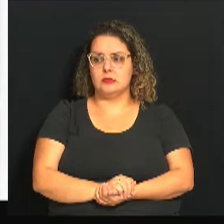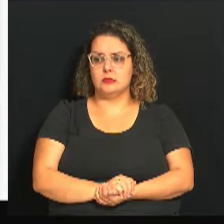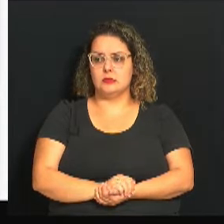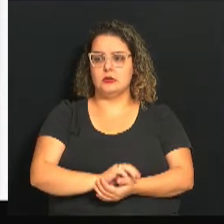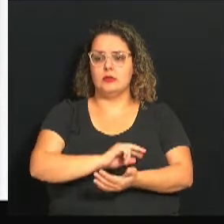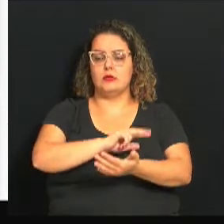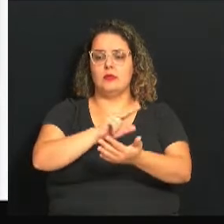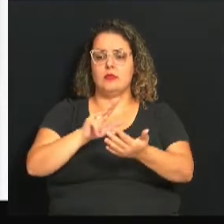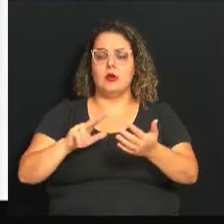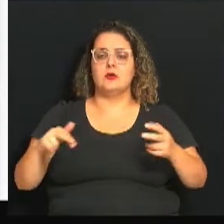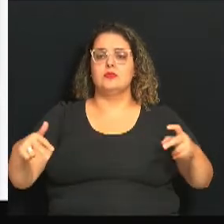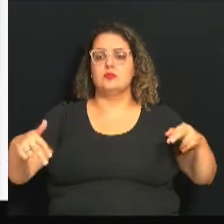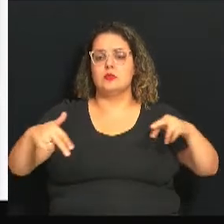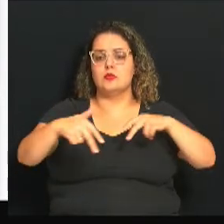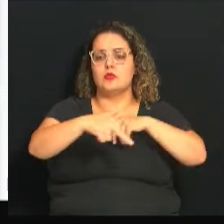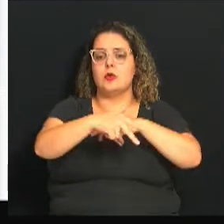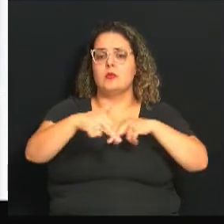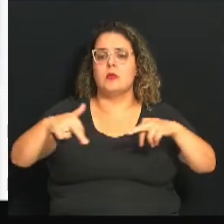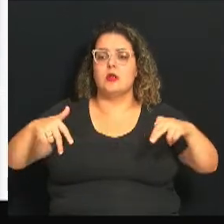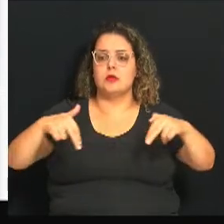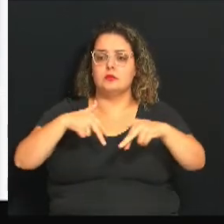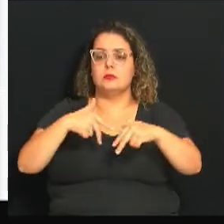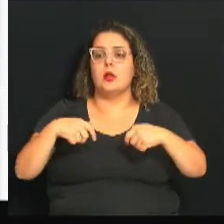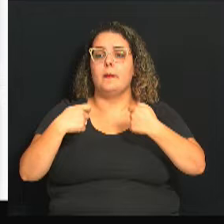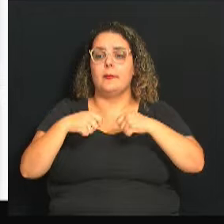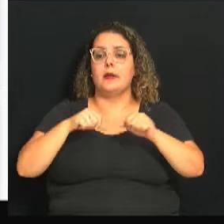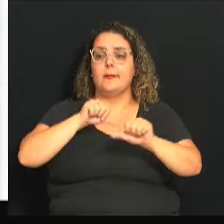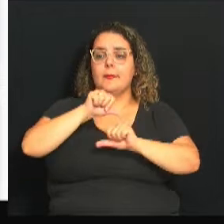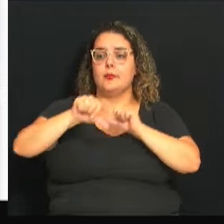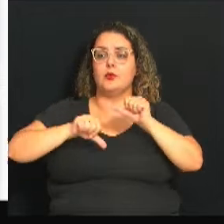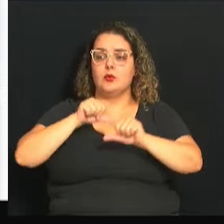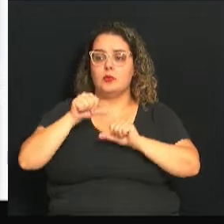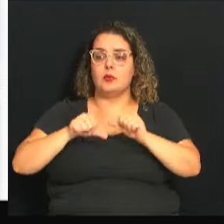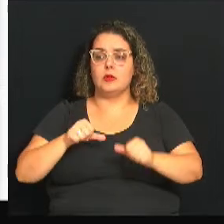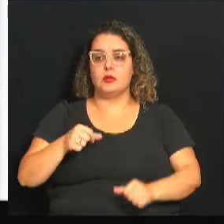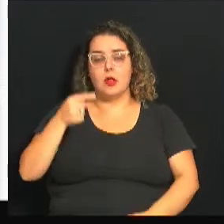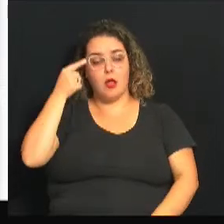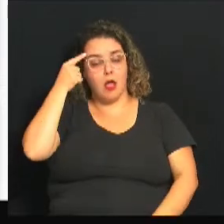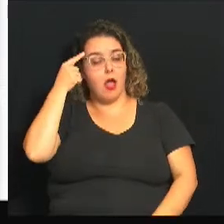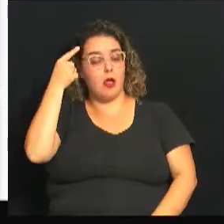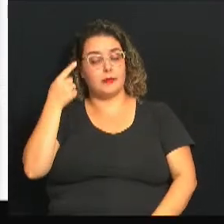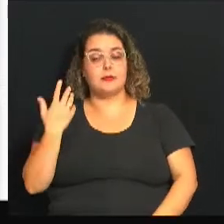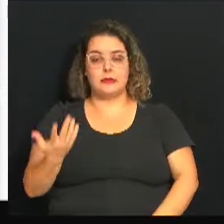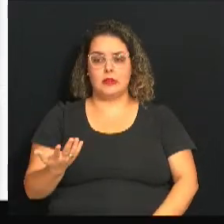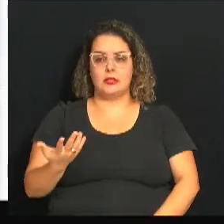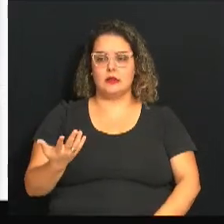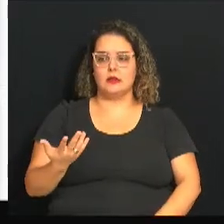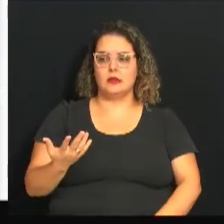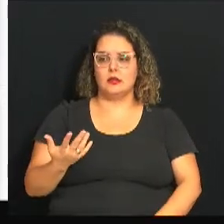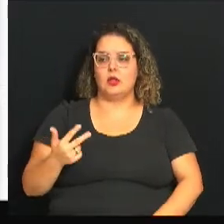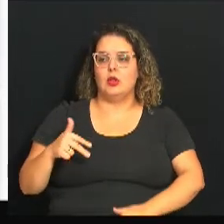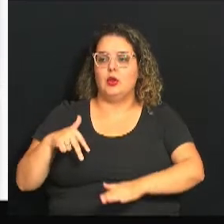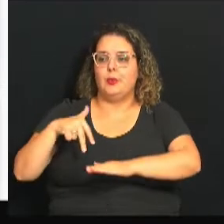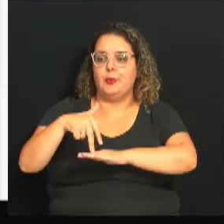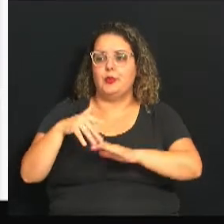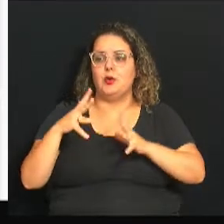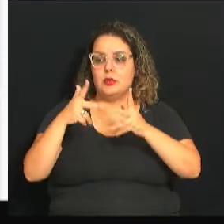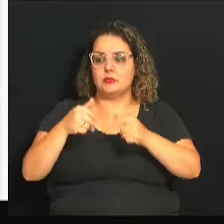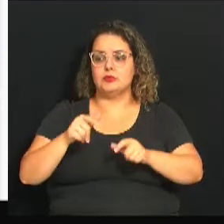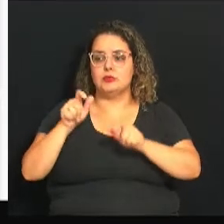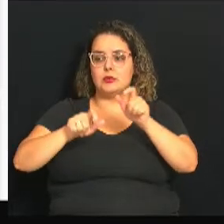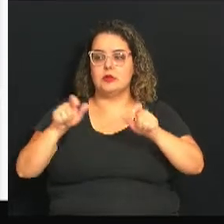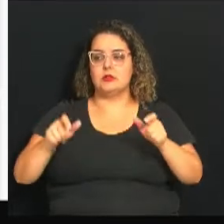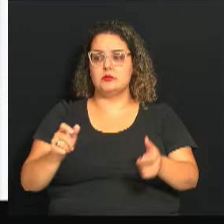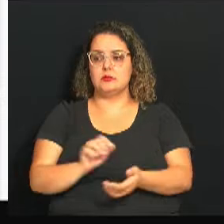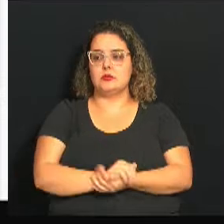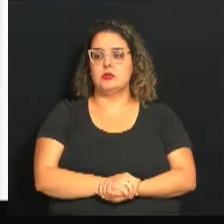circulação, tá? A gente precisa mudar um pouquinho o paradigma, né, de que o protagonista de tudo isso é as pessoas. E